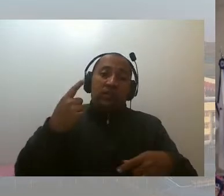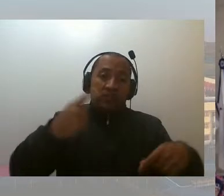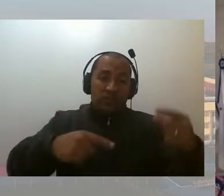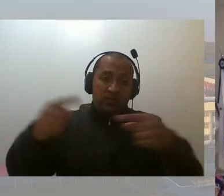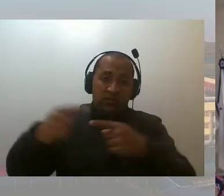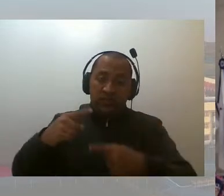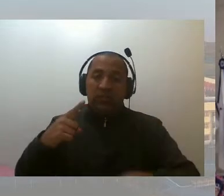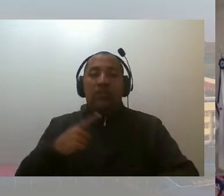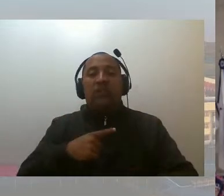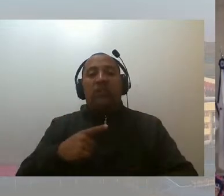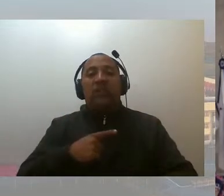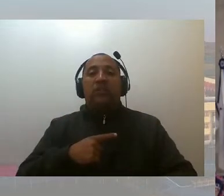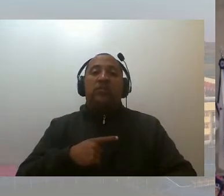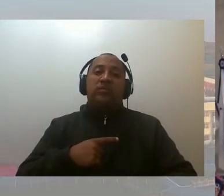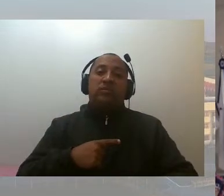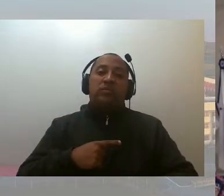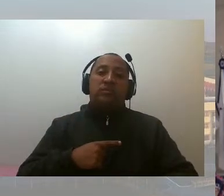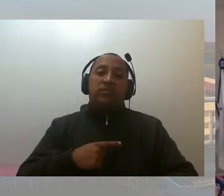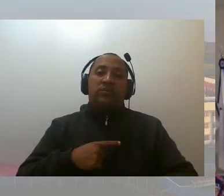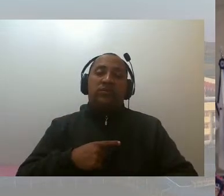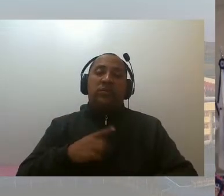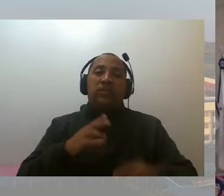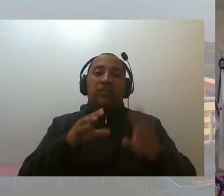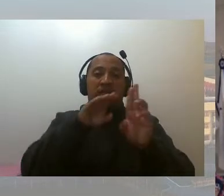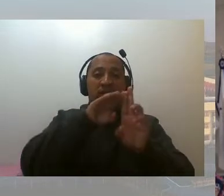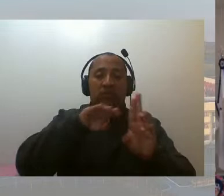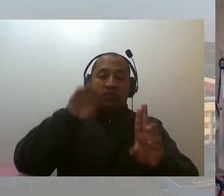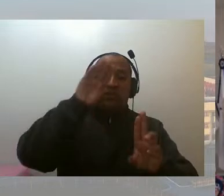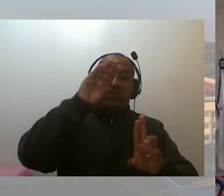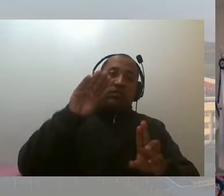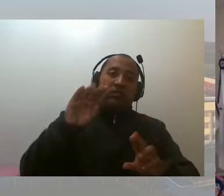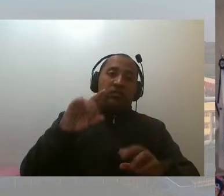gente não ter o Consune como uma deliberação